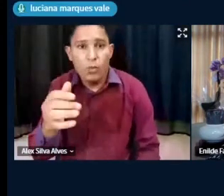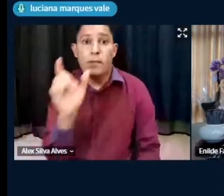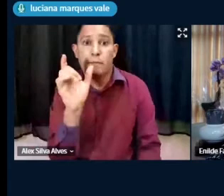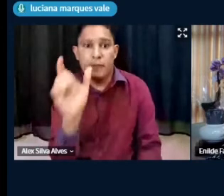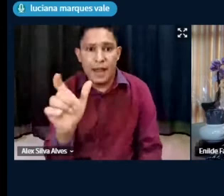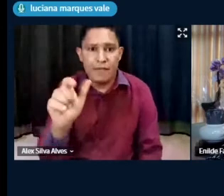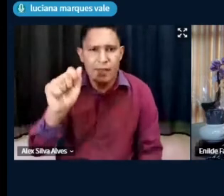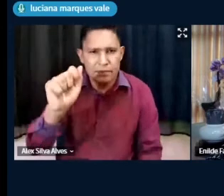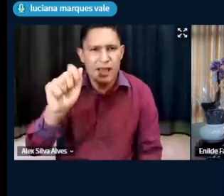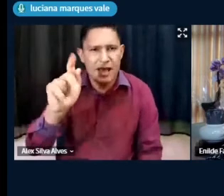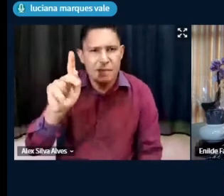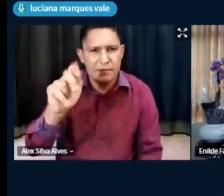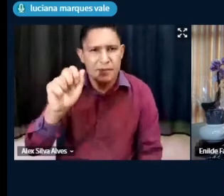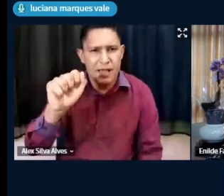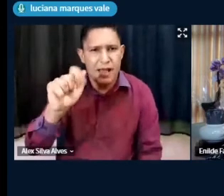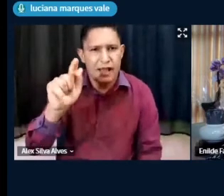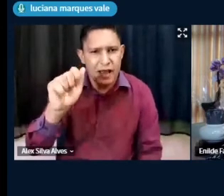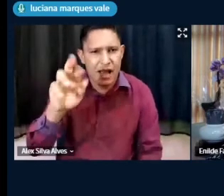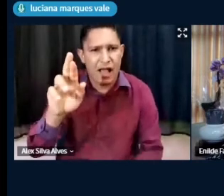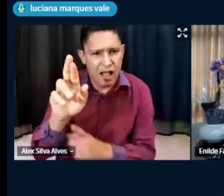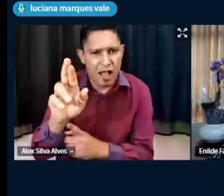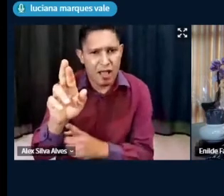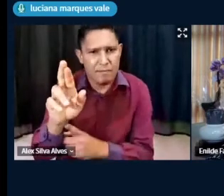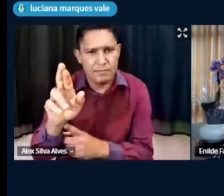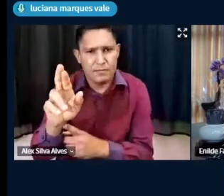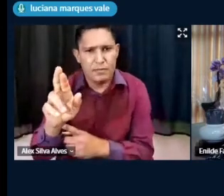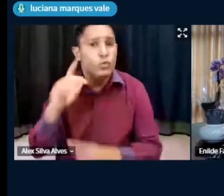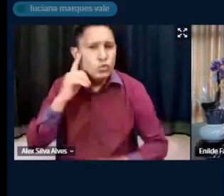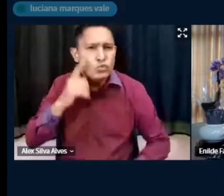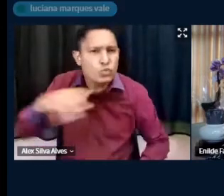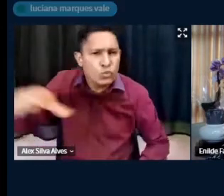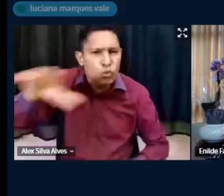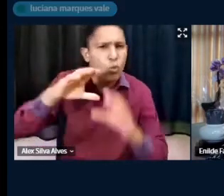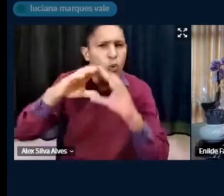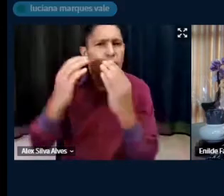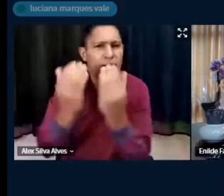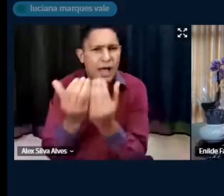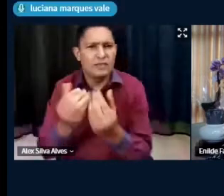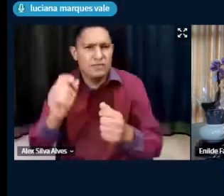Aqui nós temos outro exemplo, apagar.